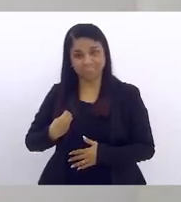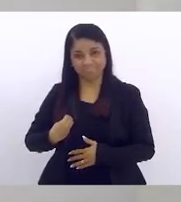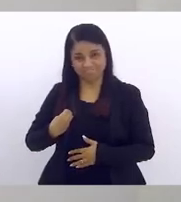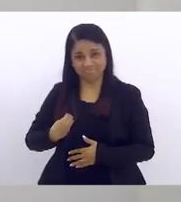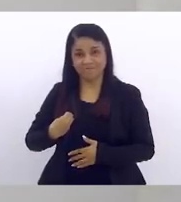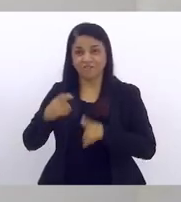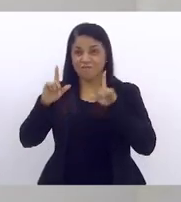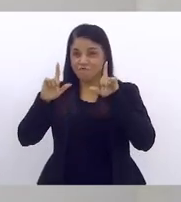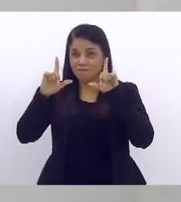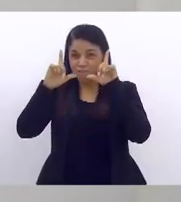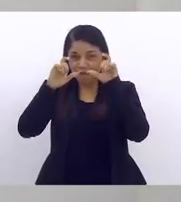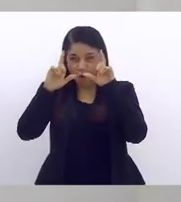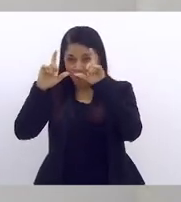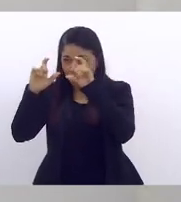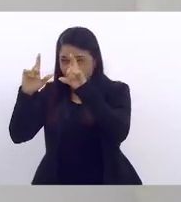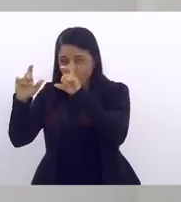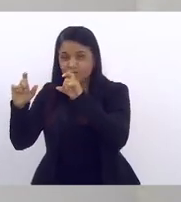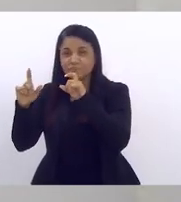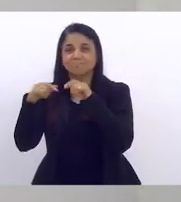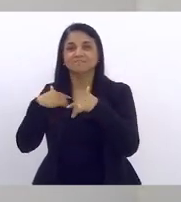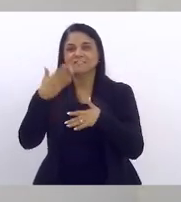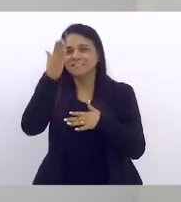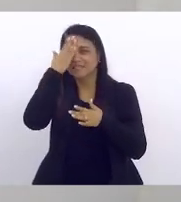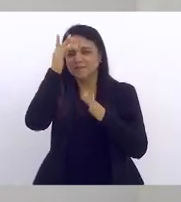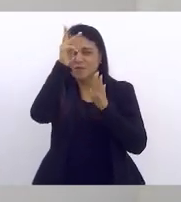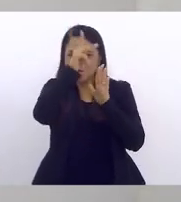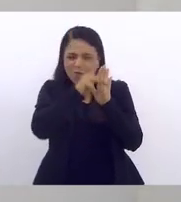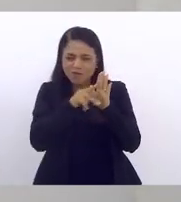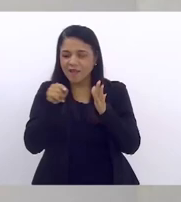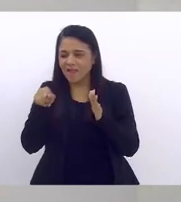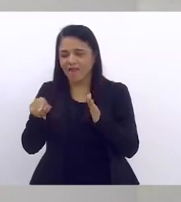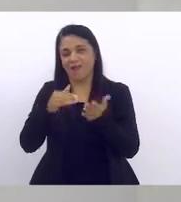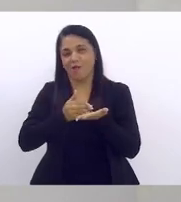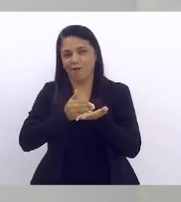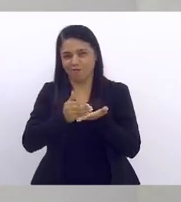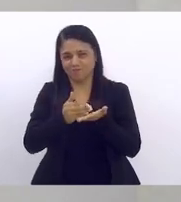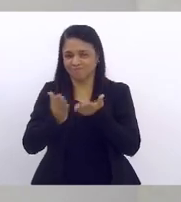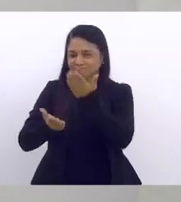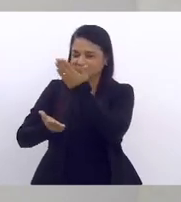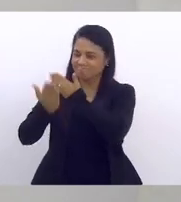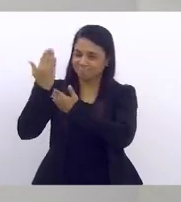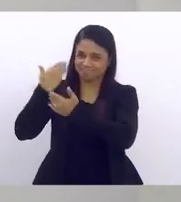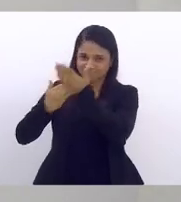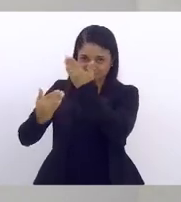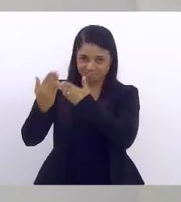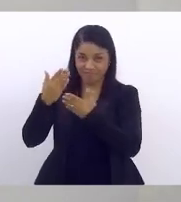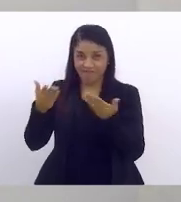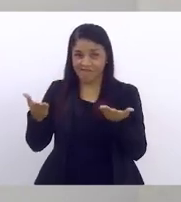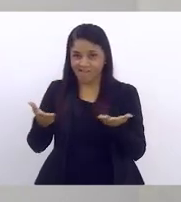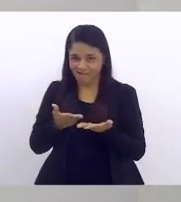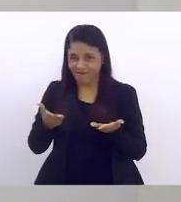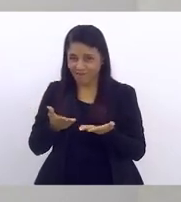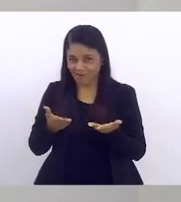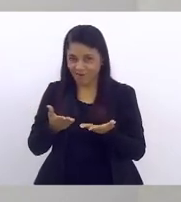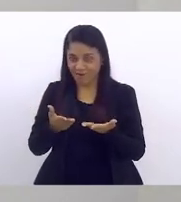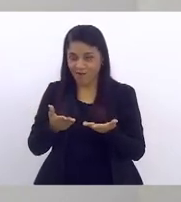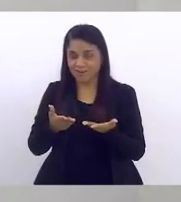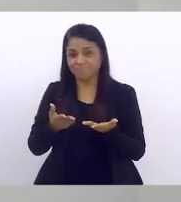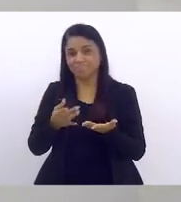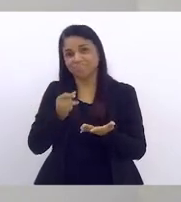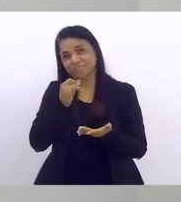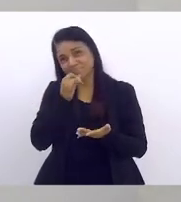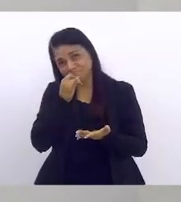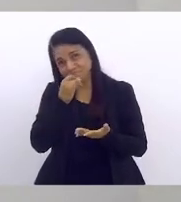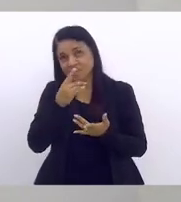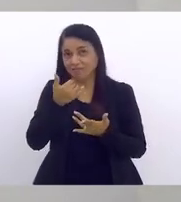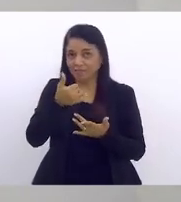fotos, saber que o projeto que ela iniciou lá atrás está agora, infelizmente, 10 anos depois, ou